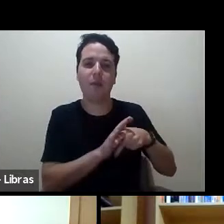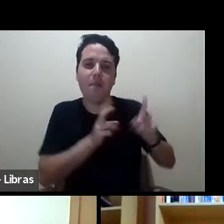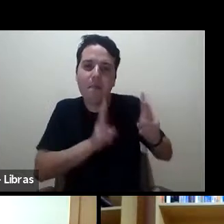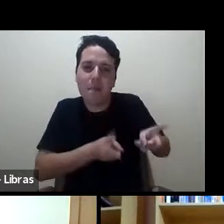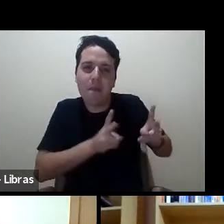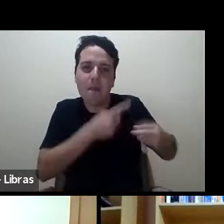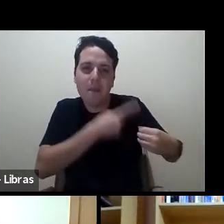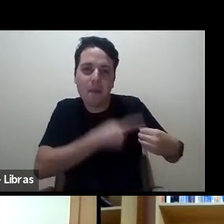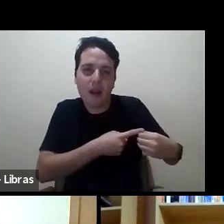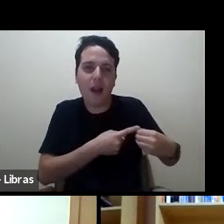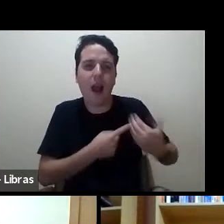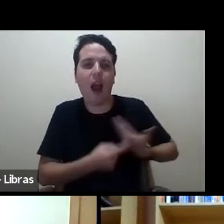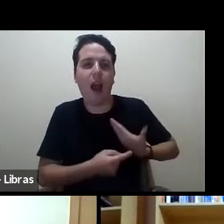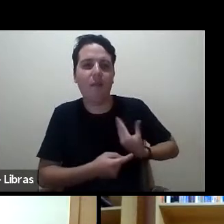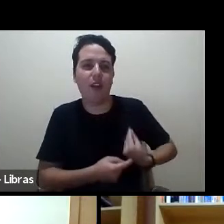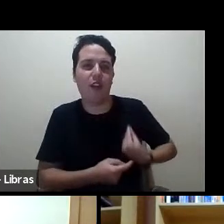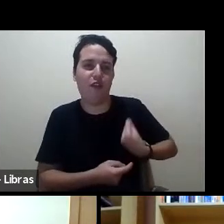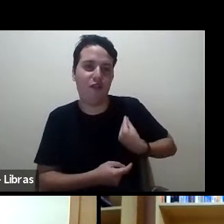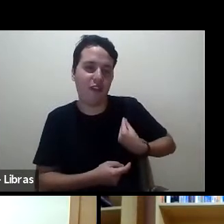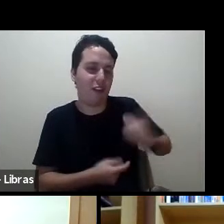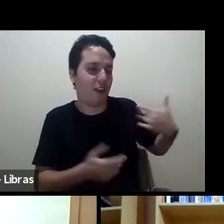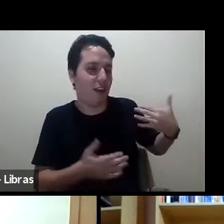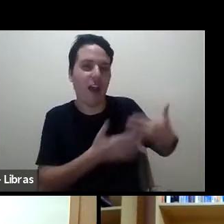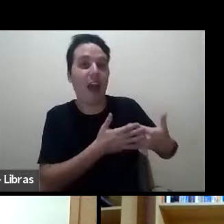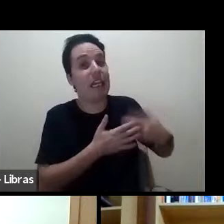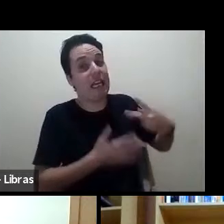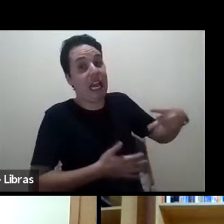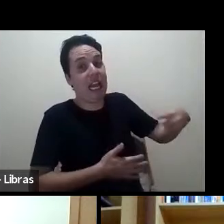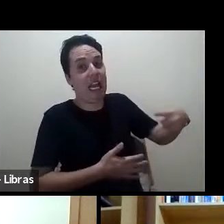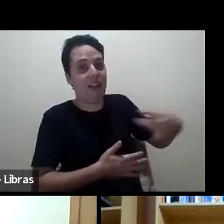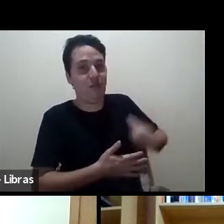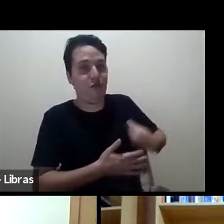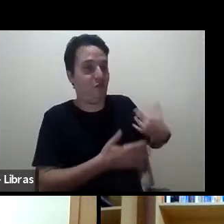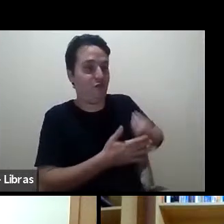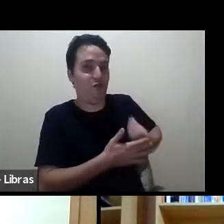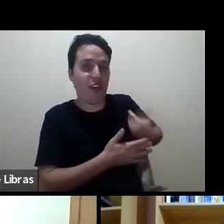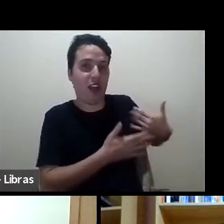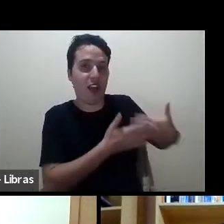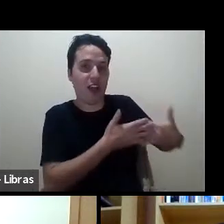dele, a minha é um pouco mais longa,